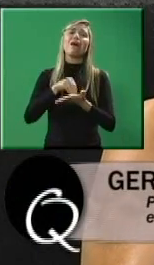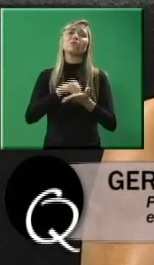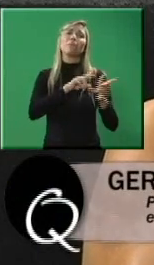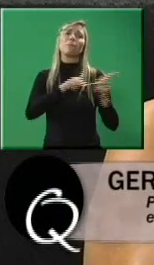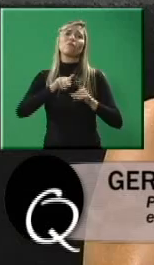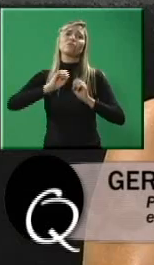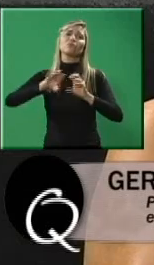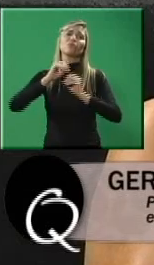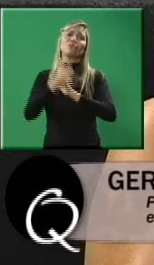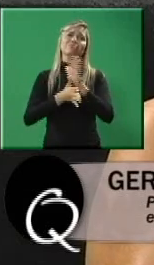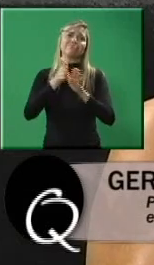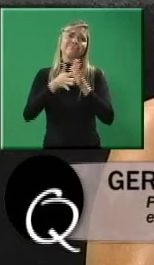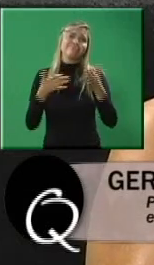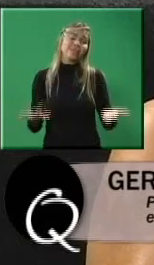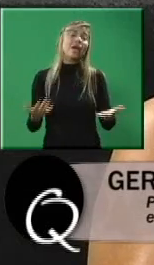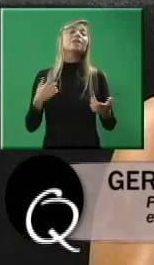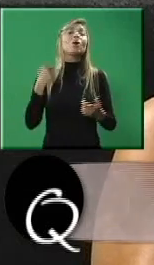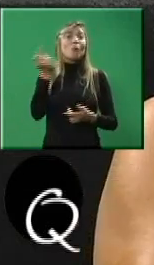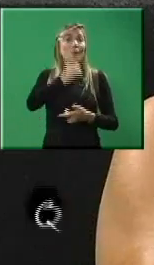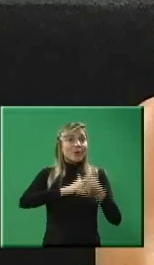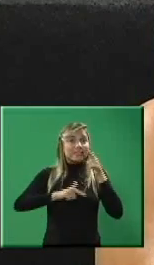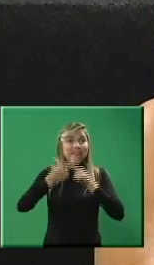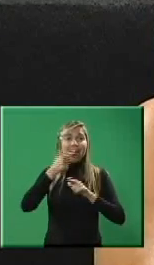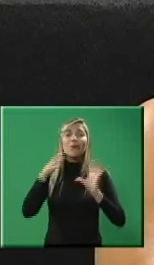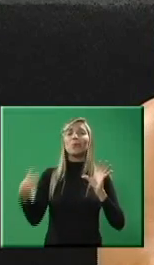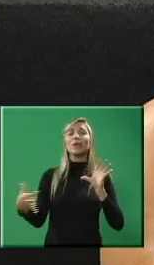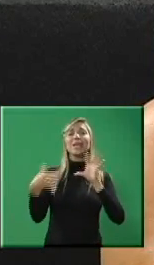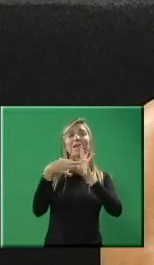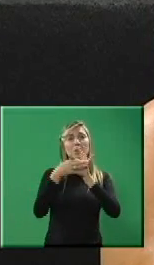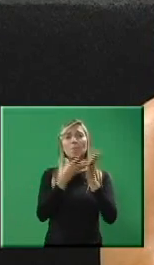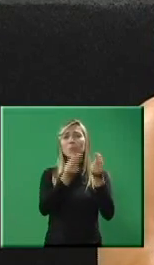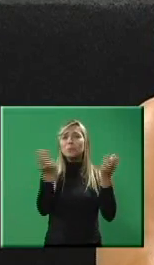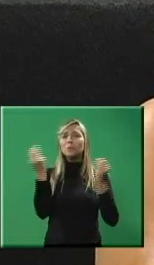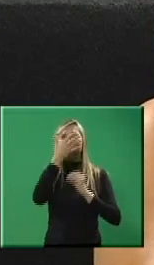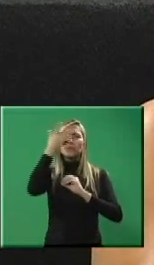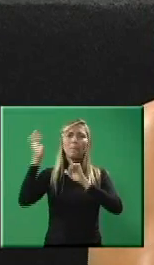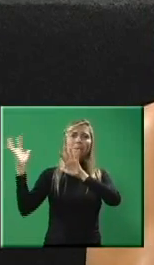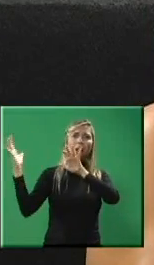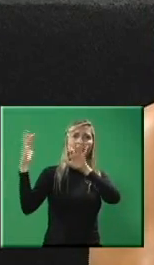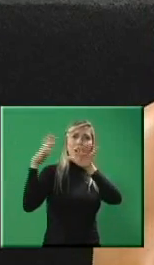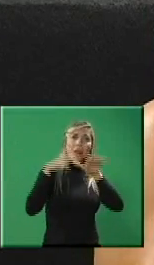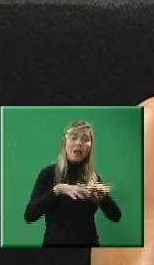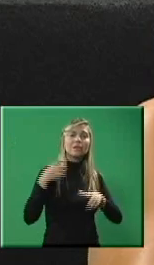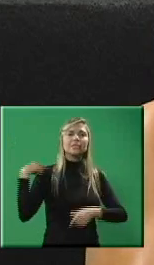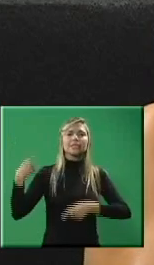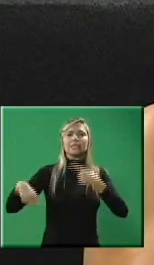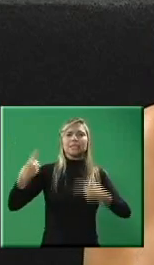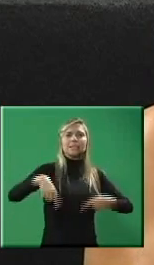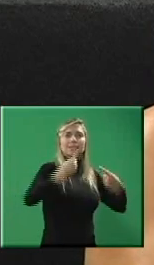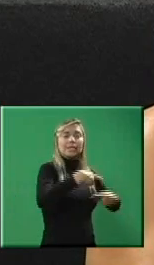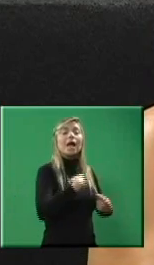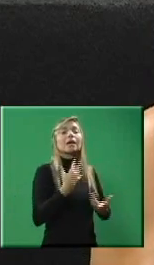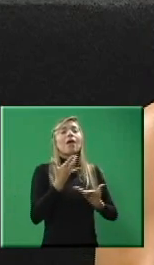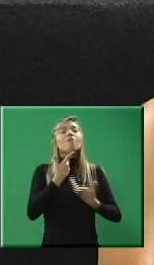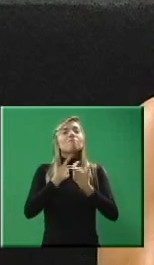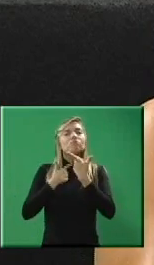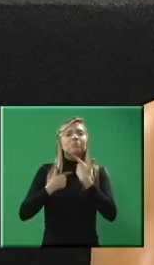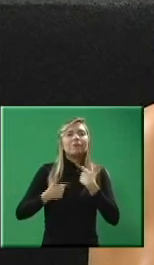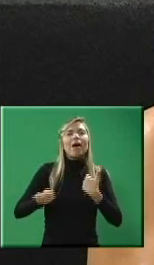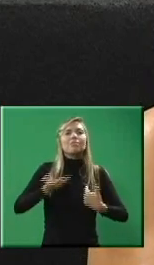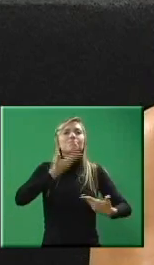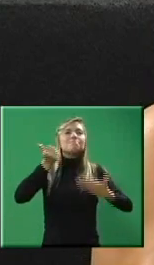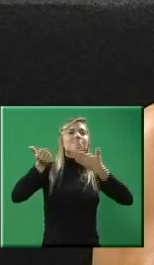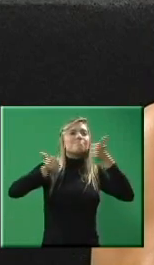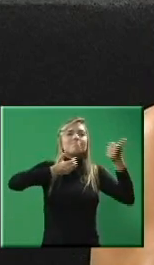mesmo de profissionais nessa área de formação. Então, a gente tem conseguido reunir aqui um grande número de pessoas que têm discutido conosco, que